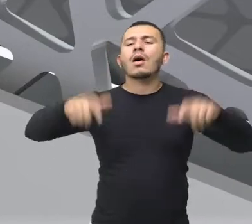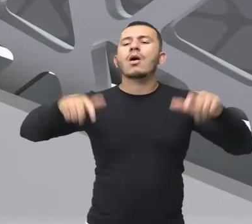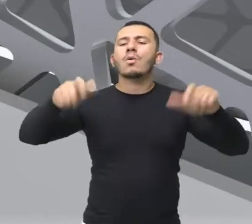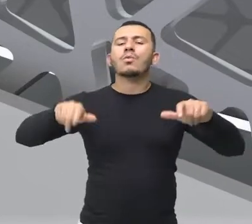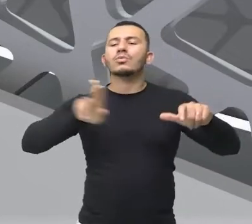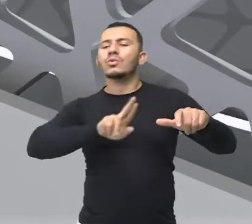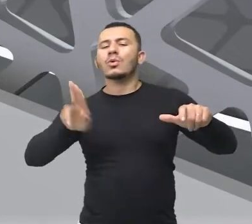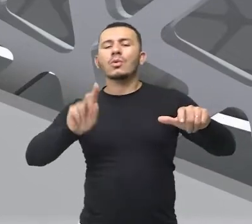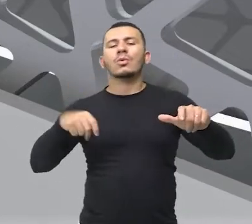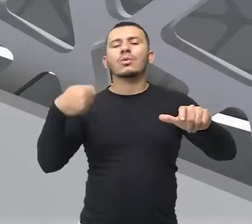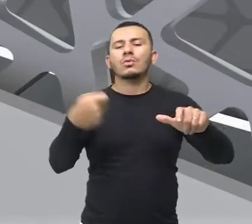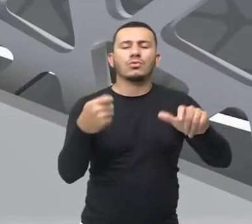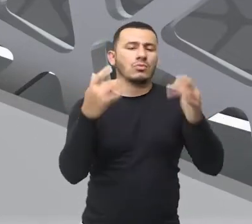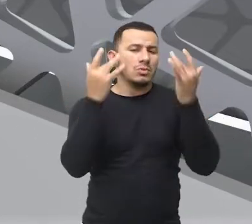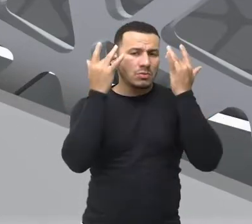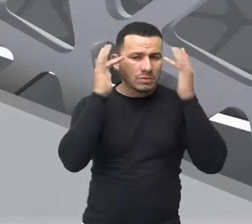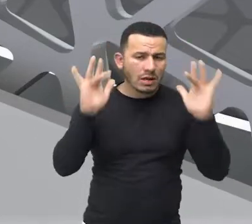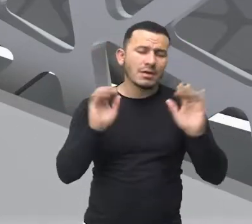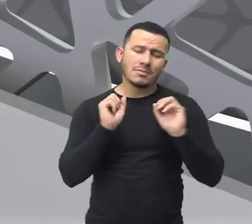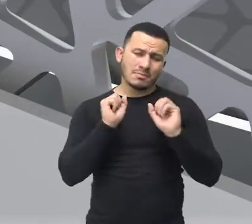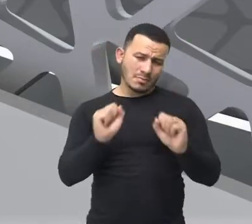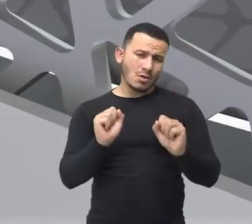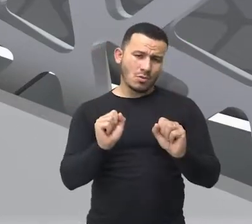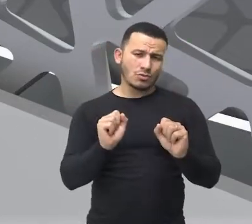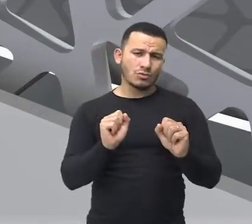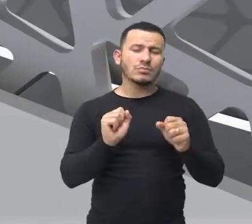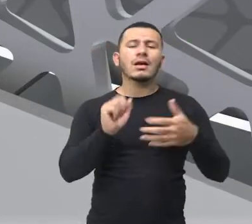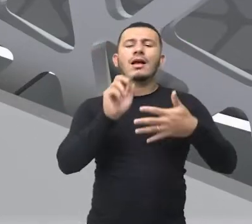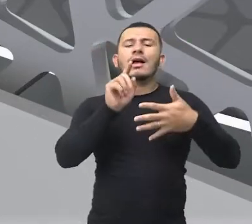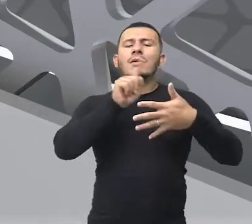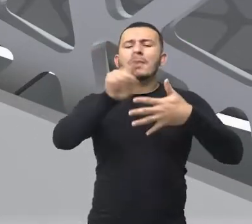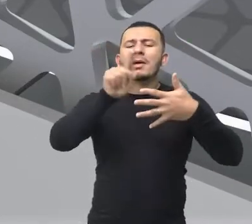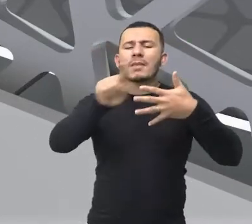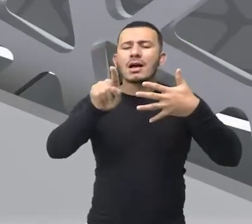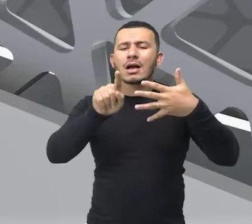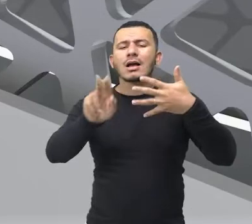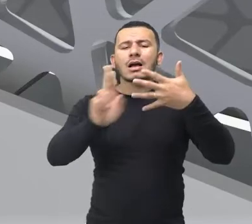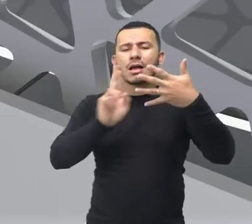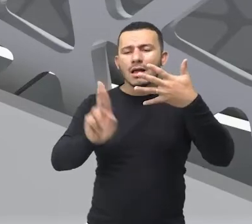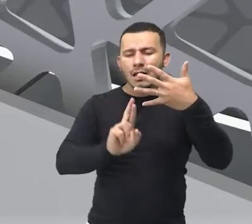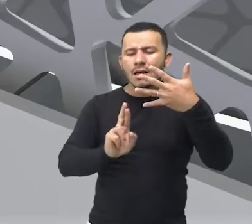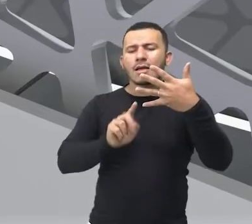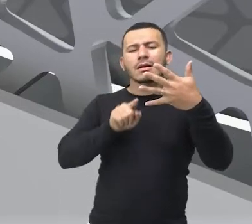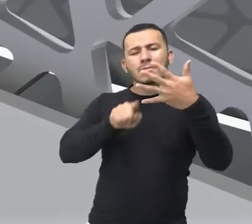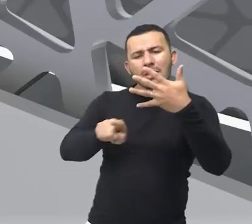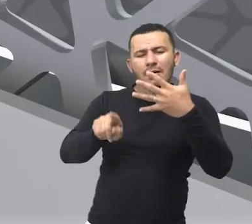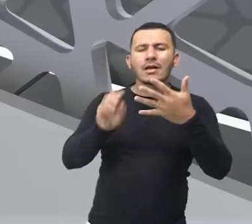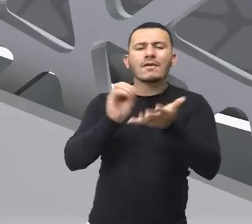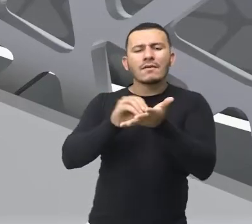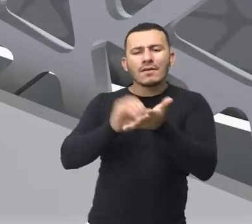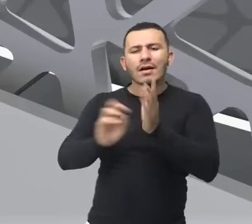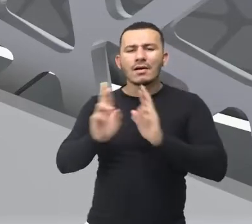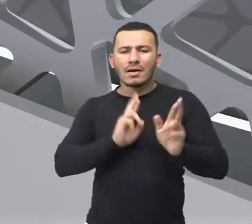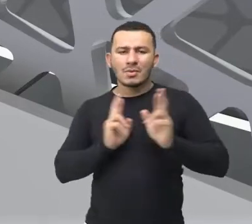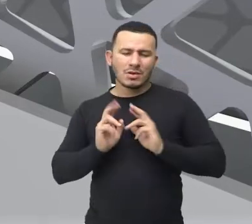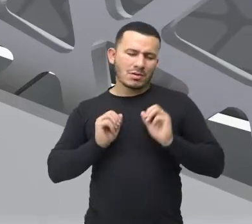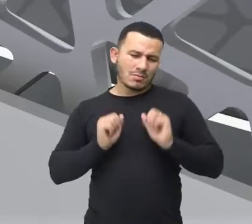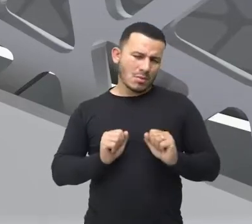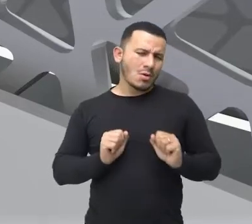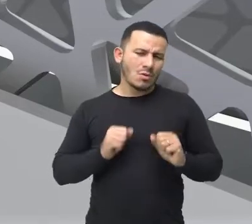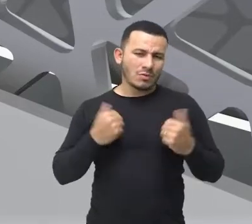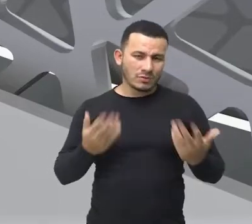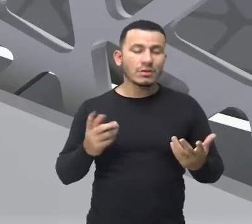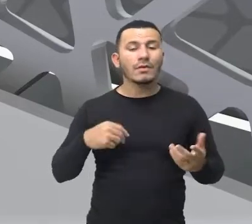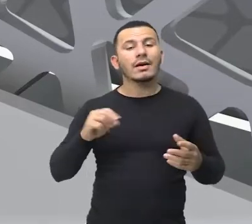o fato aconteceu, então pode acontecer também de uma notícia não apresentar o local, certo? Percebam que isso